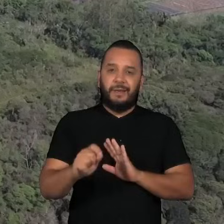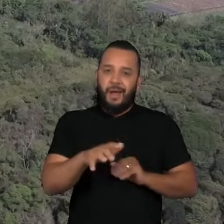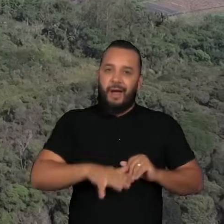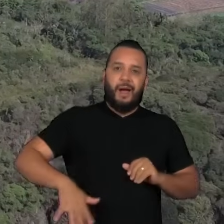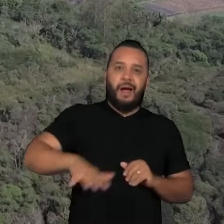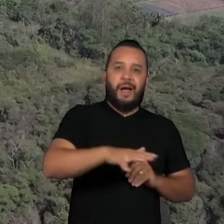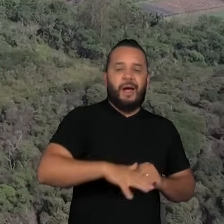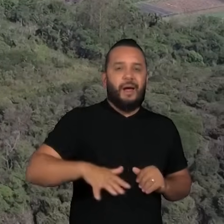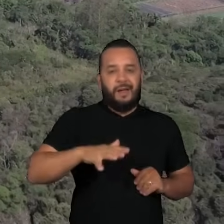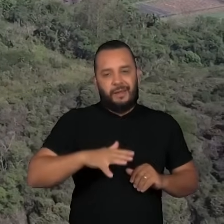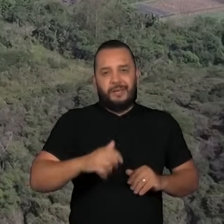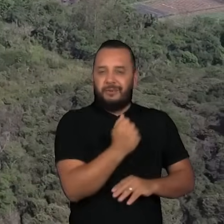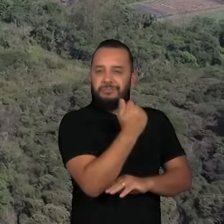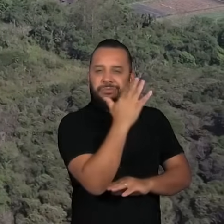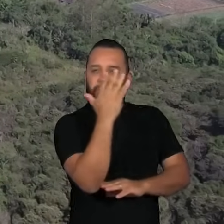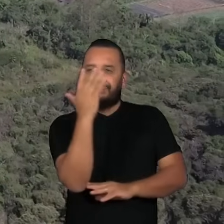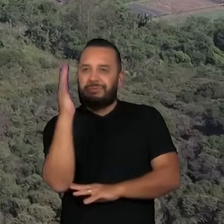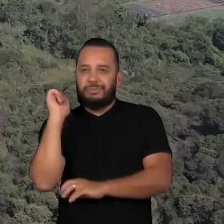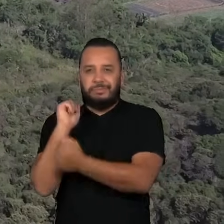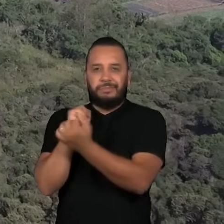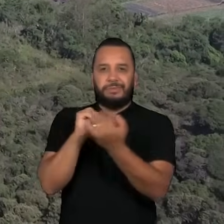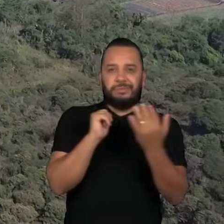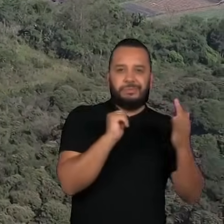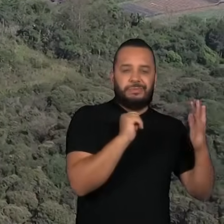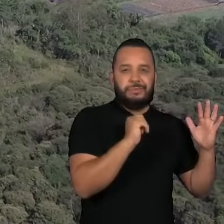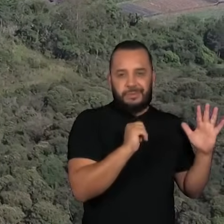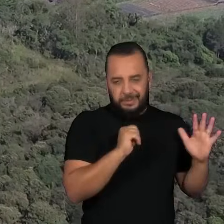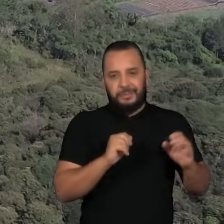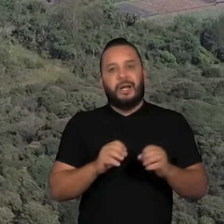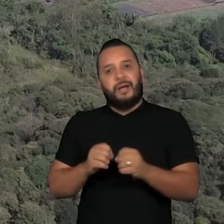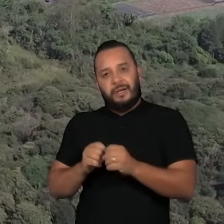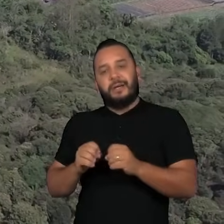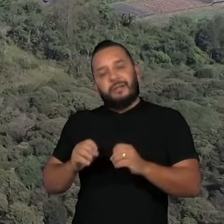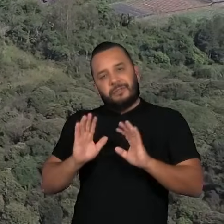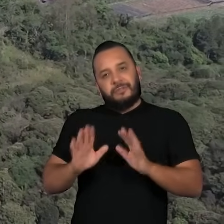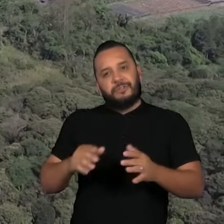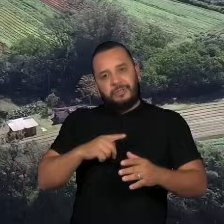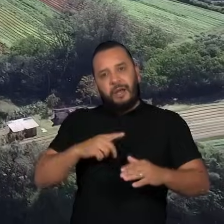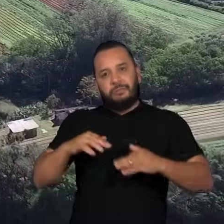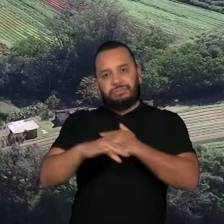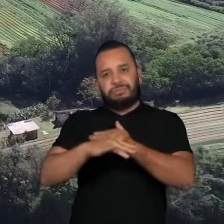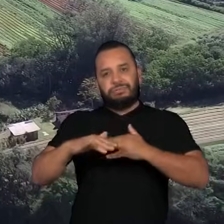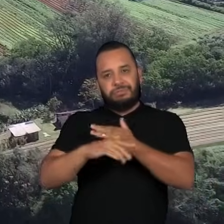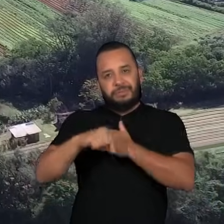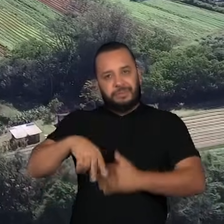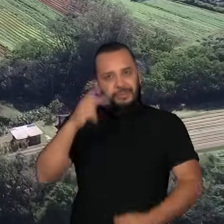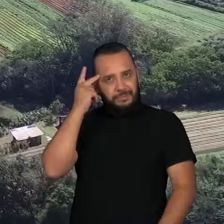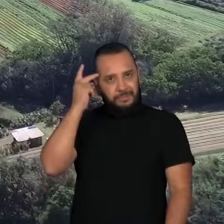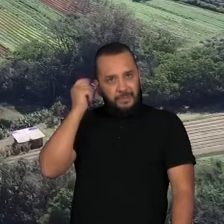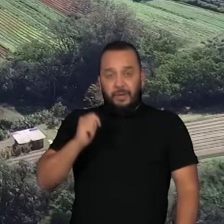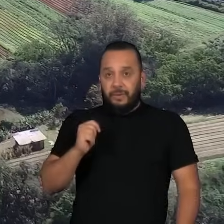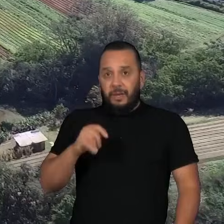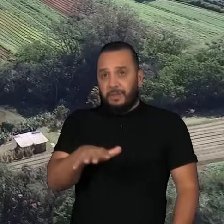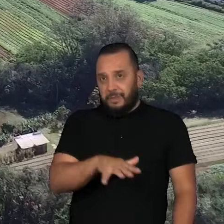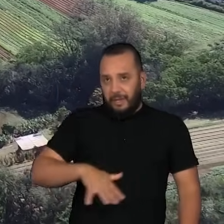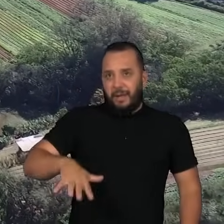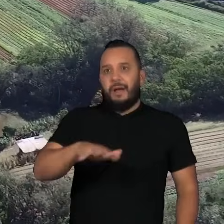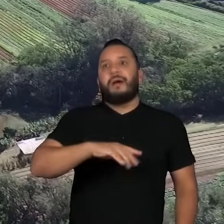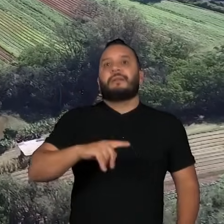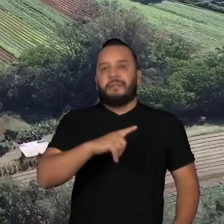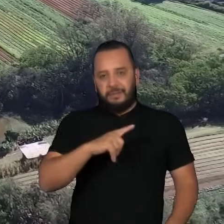Verde da região metropolitana, reconhecido como Reserva da Biosfera. Essas áreas fornecem